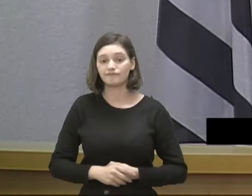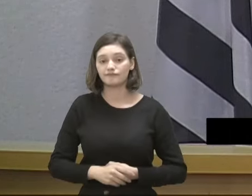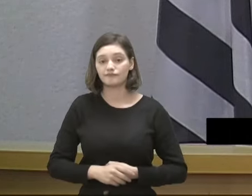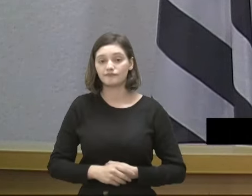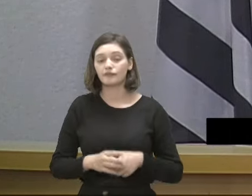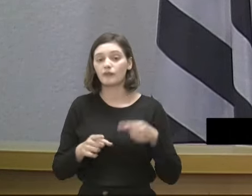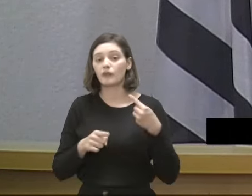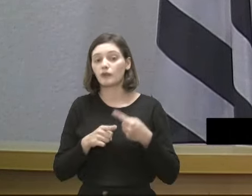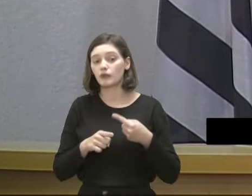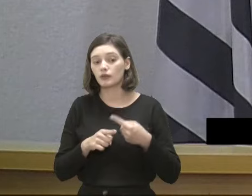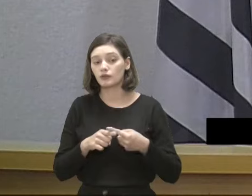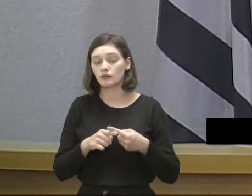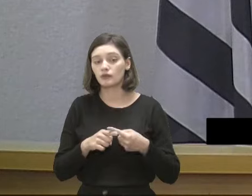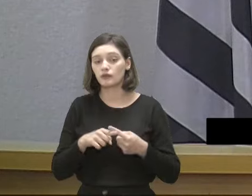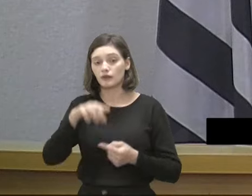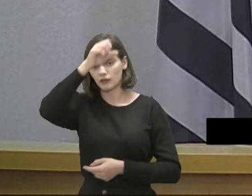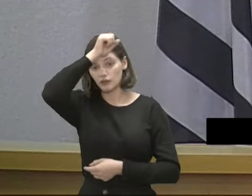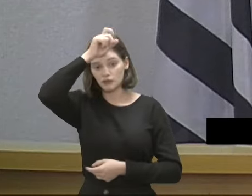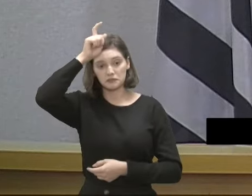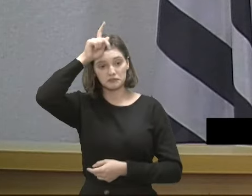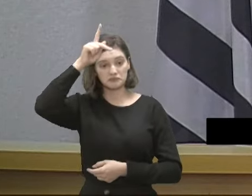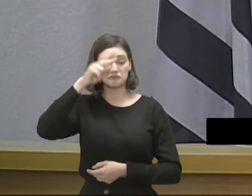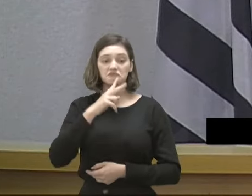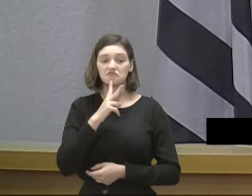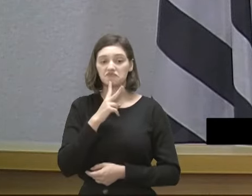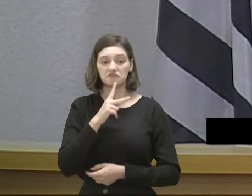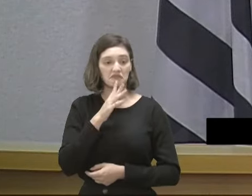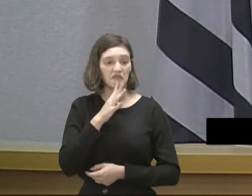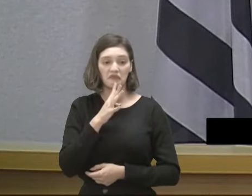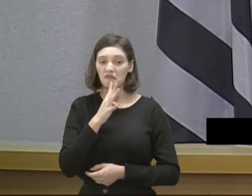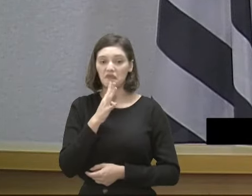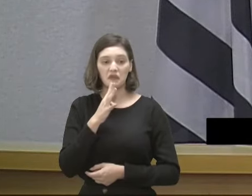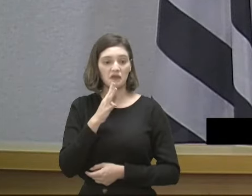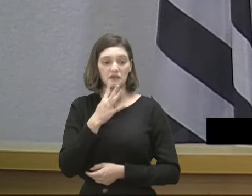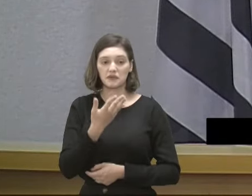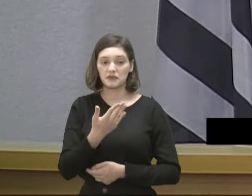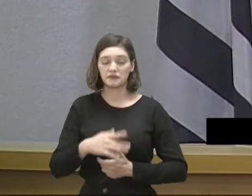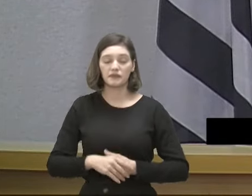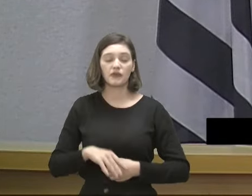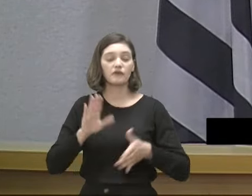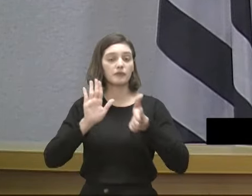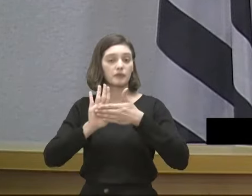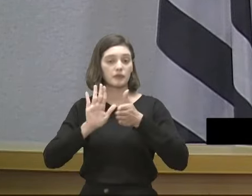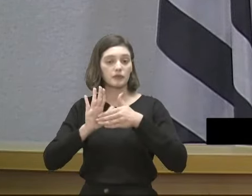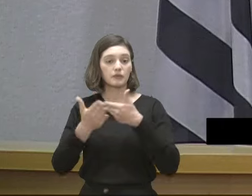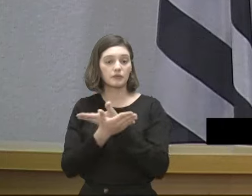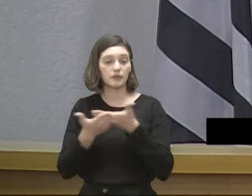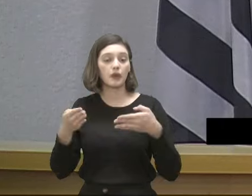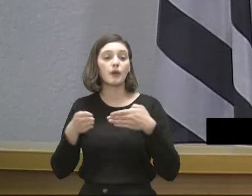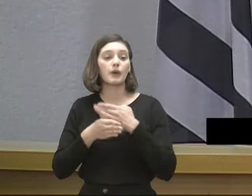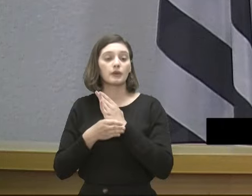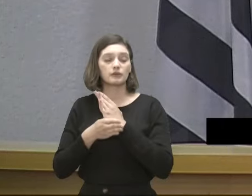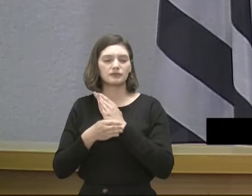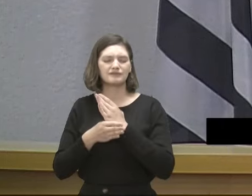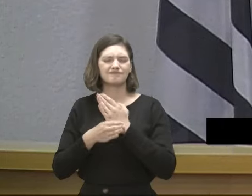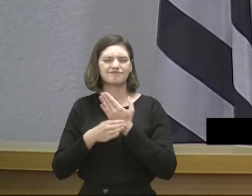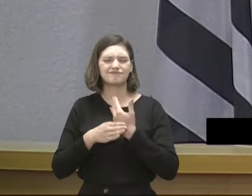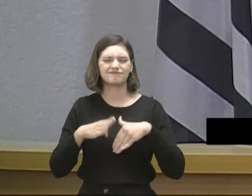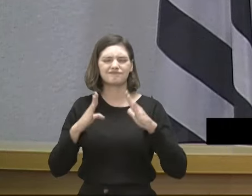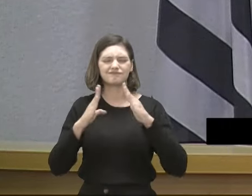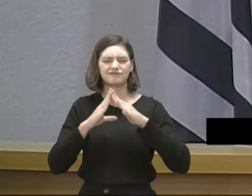Porque a Prefeitura não conhece, tá? E foi uma proposta aqui aprovada por esta casa aqui